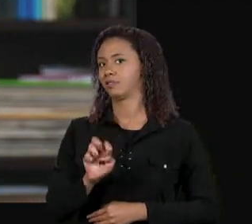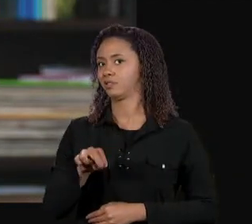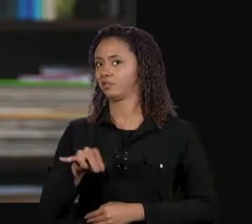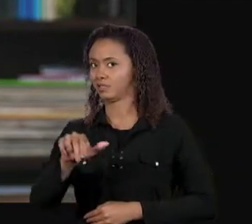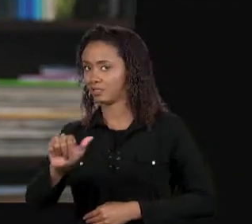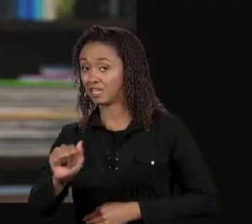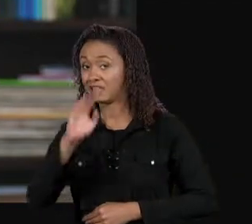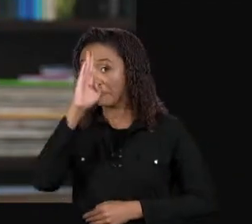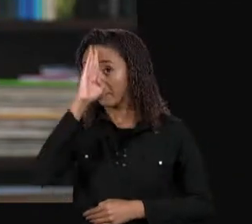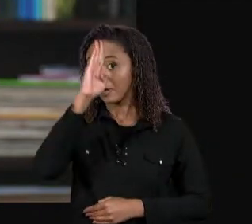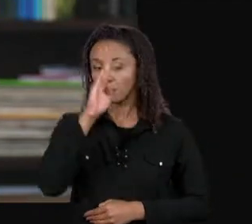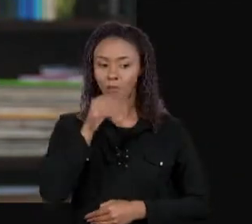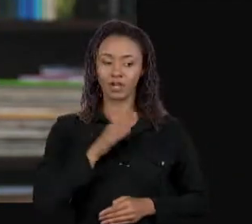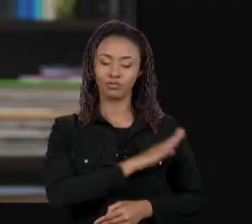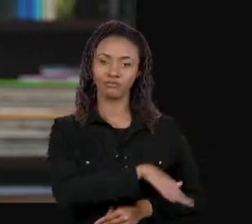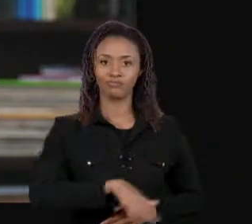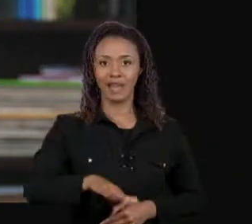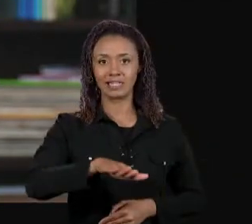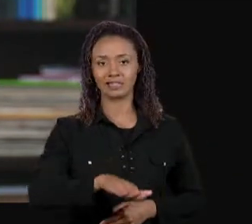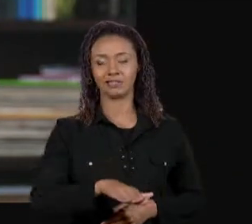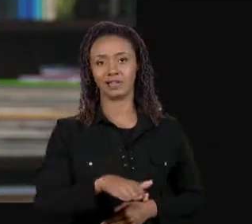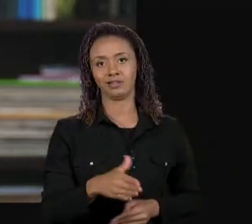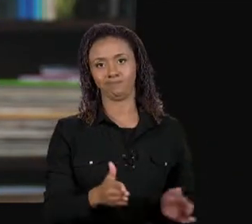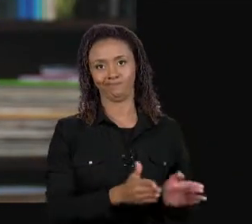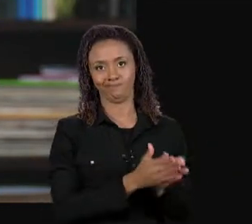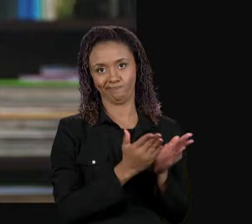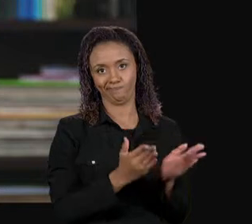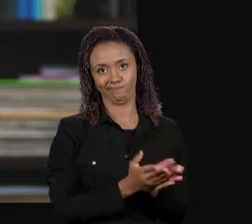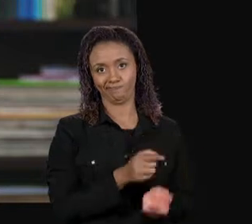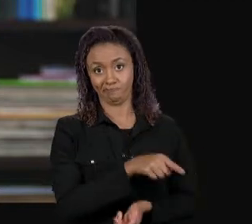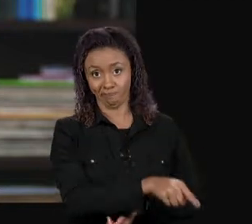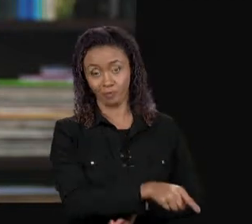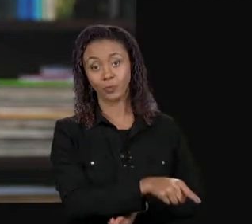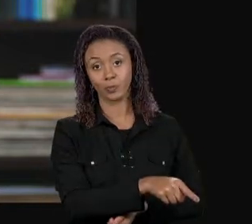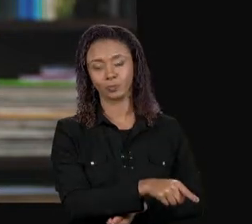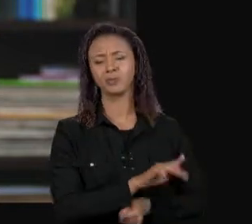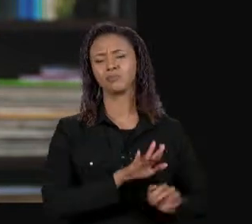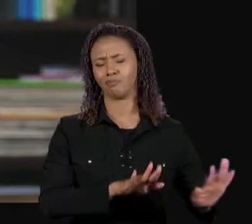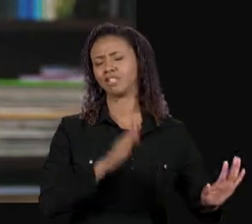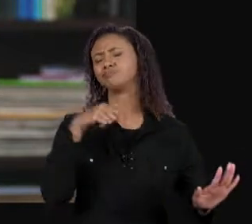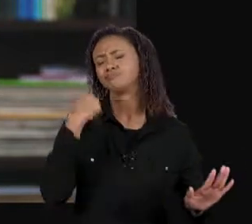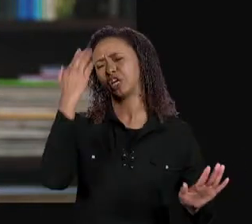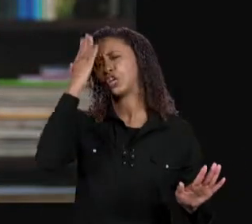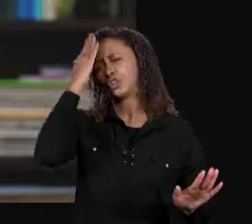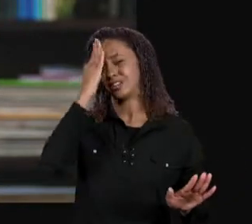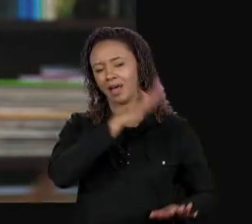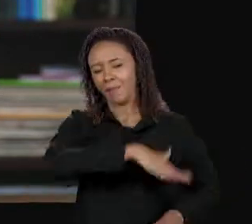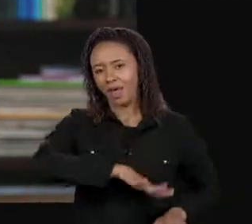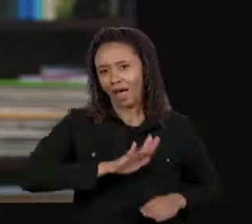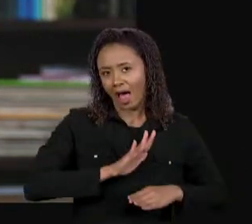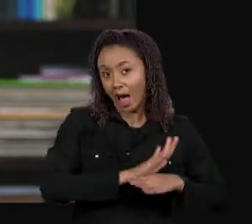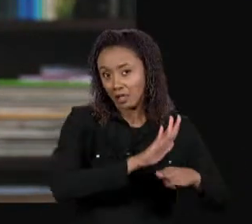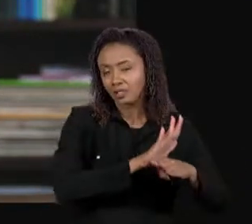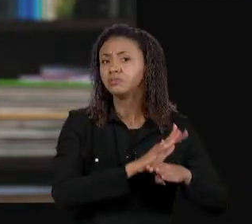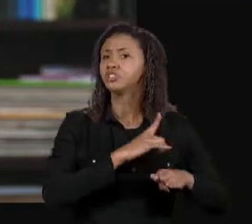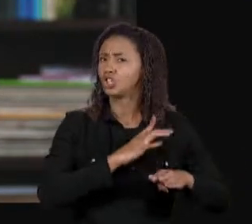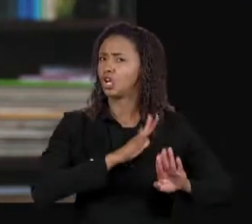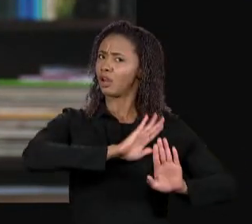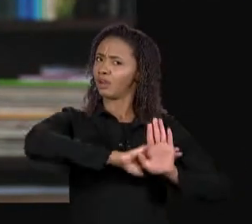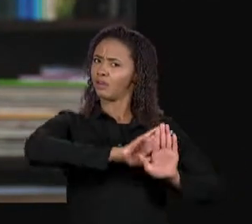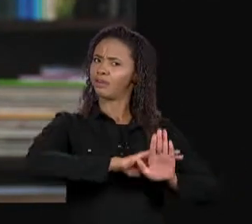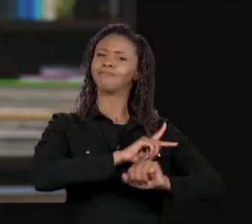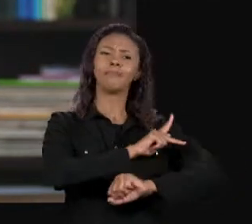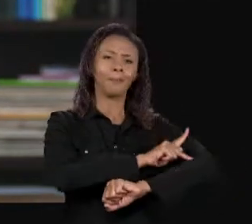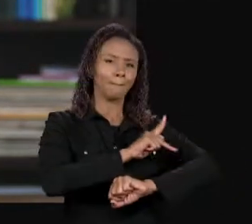né? Mas nós também já sabemos que mesmo nesse âmbito da assistência, quer dizer, existe uma pedagogia.